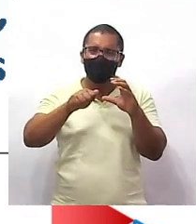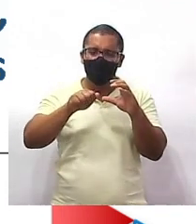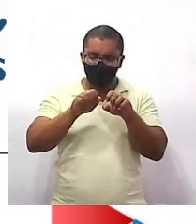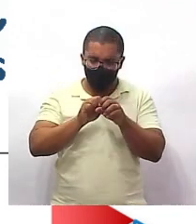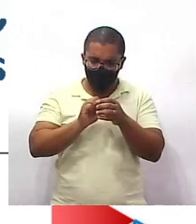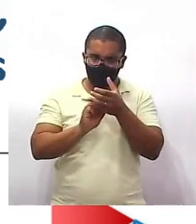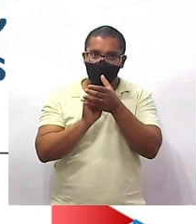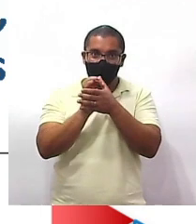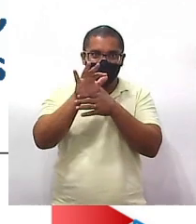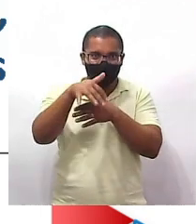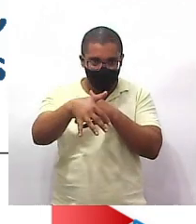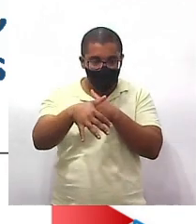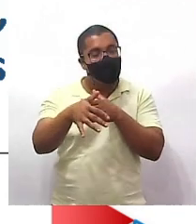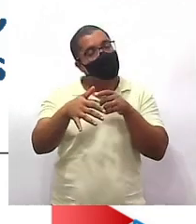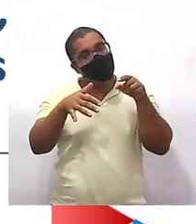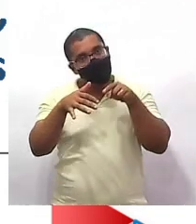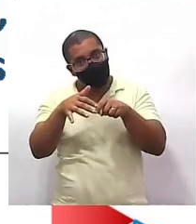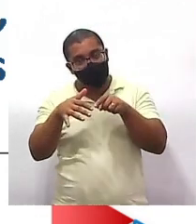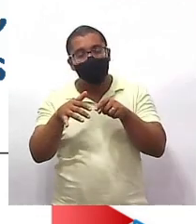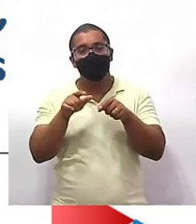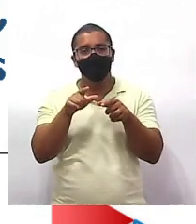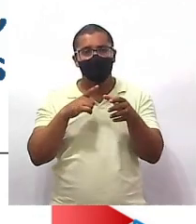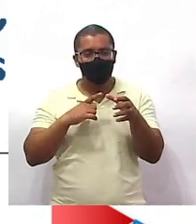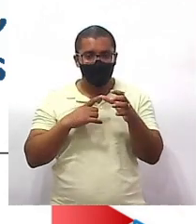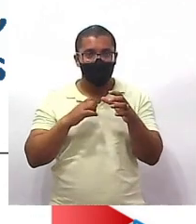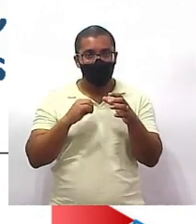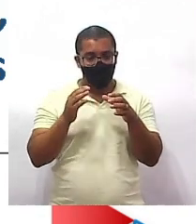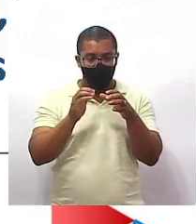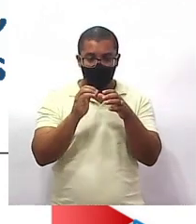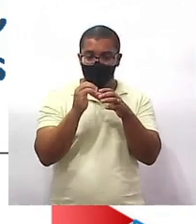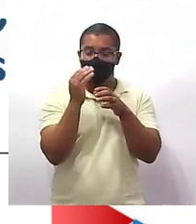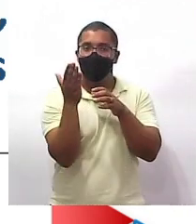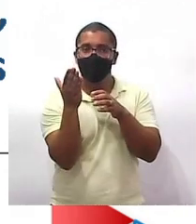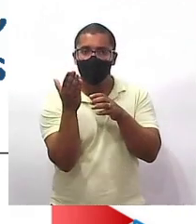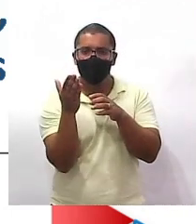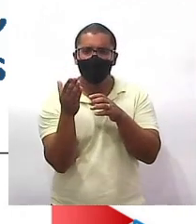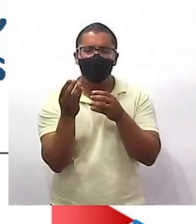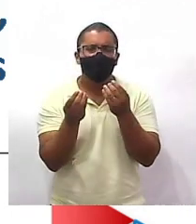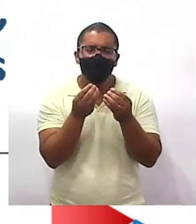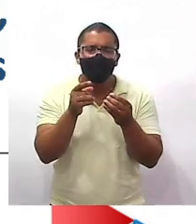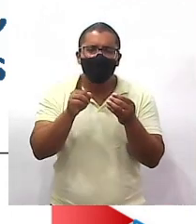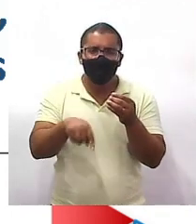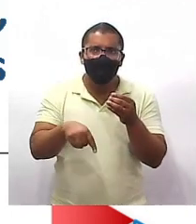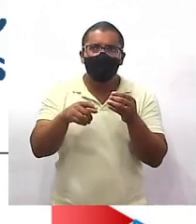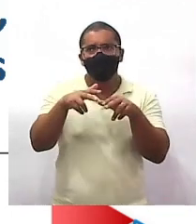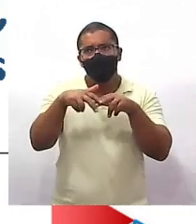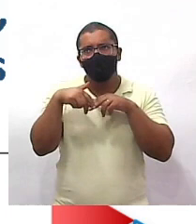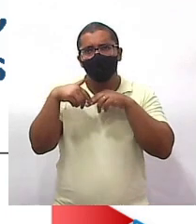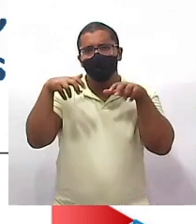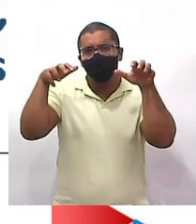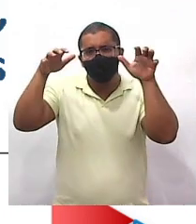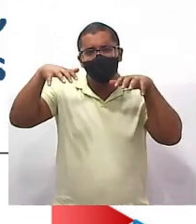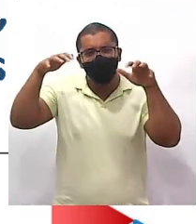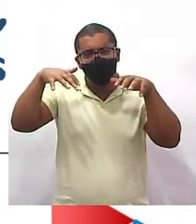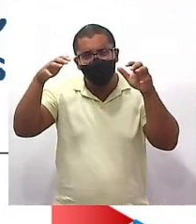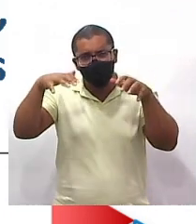as rochas formadas a partir de processos que são erosivos, ou